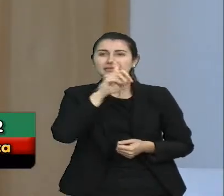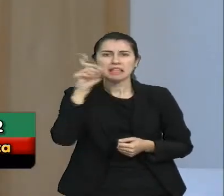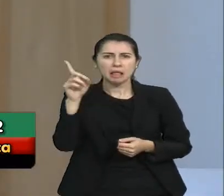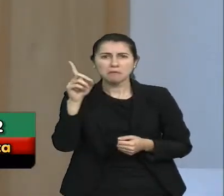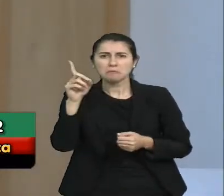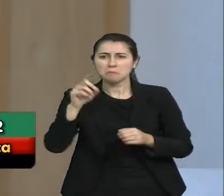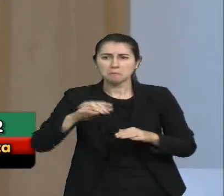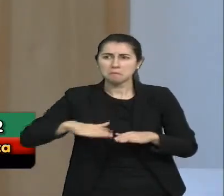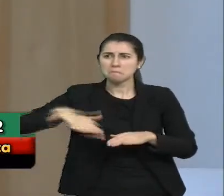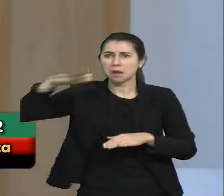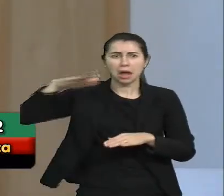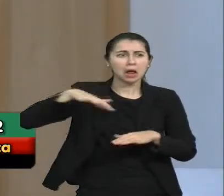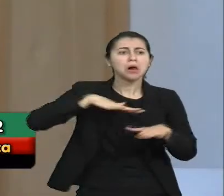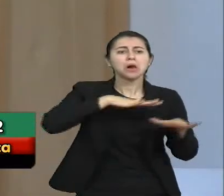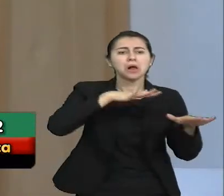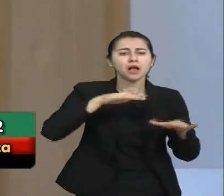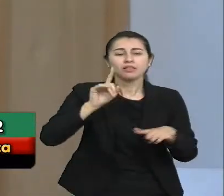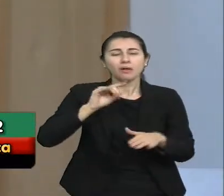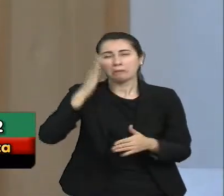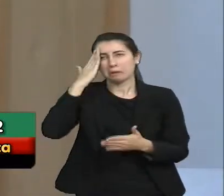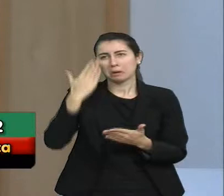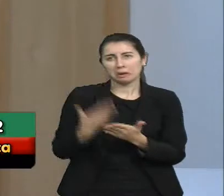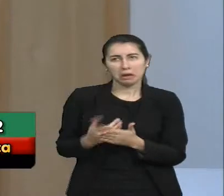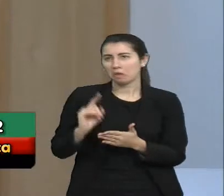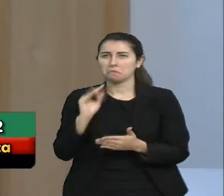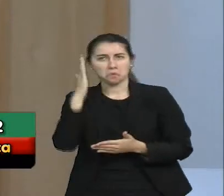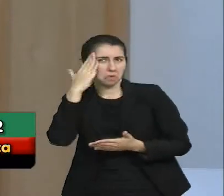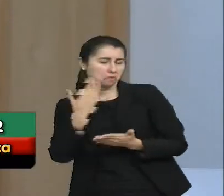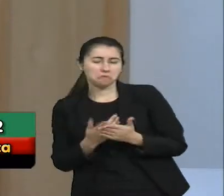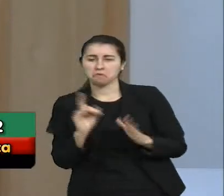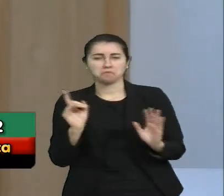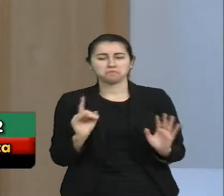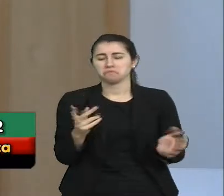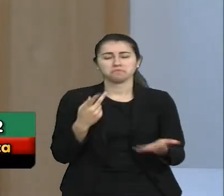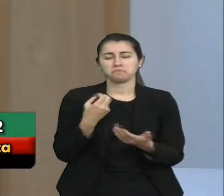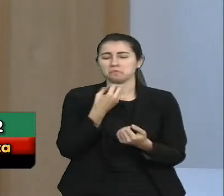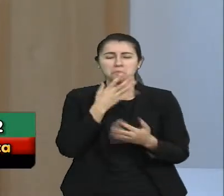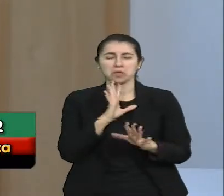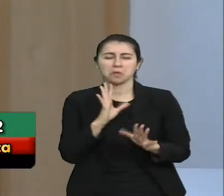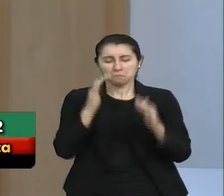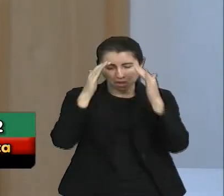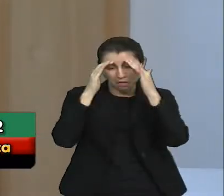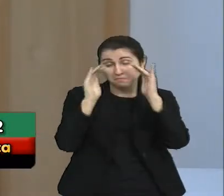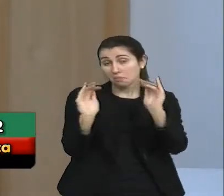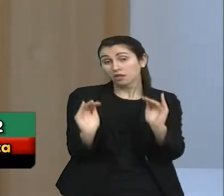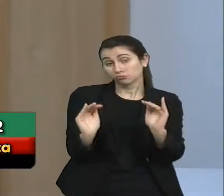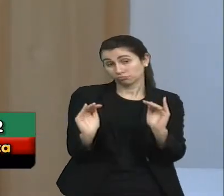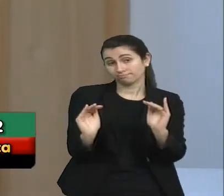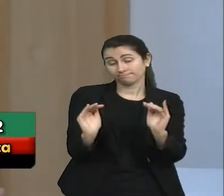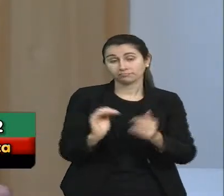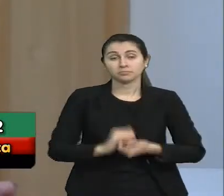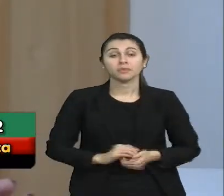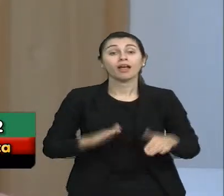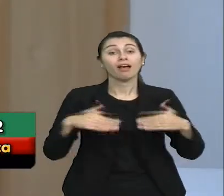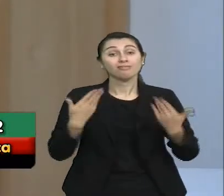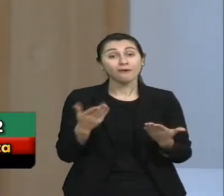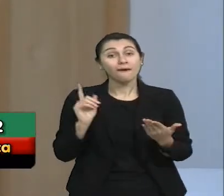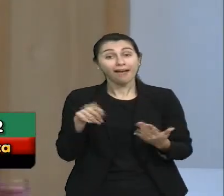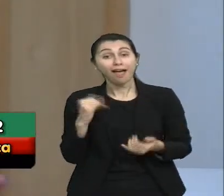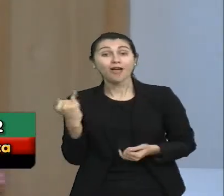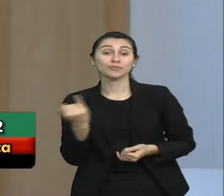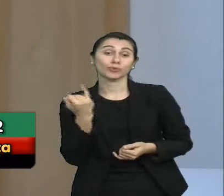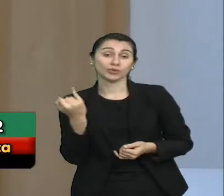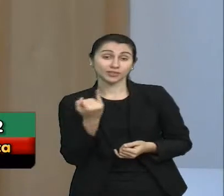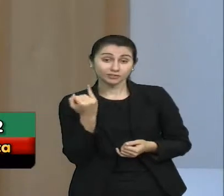Significa eu creio e eu não creio e está tudo certo e o respeito prevalece. Então é importante,